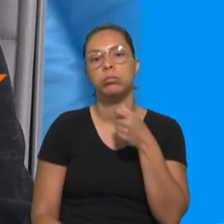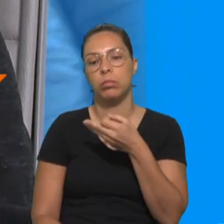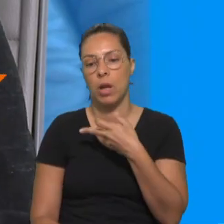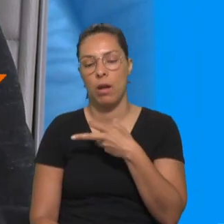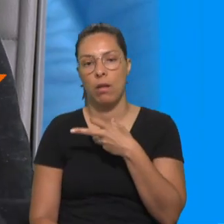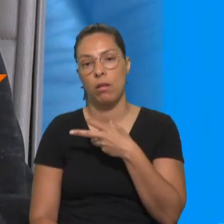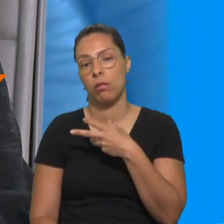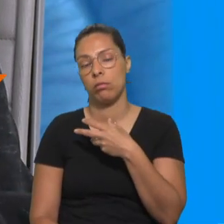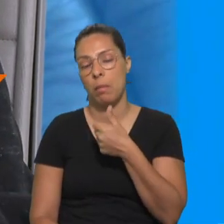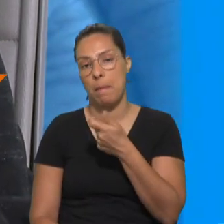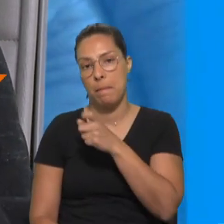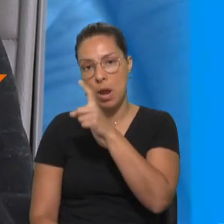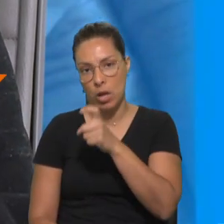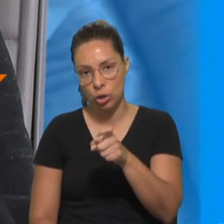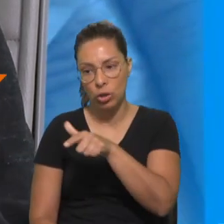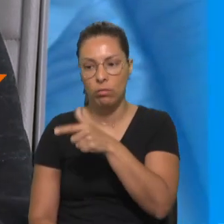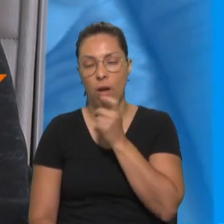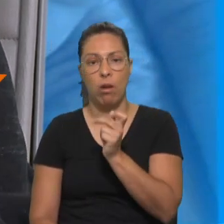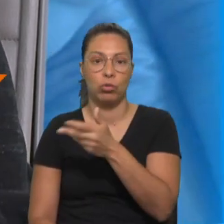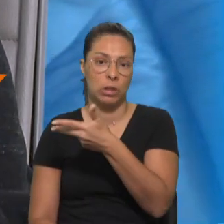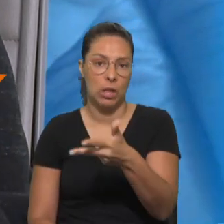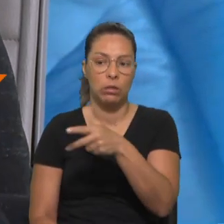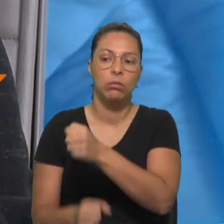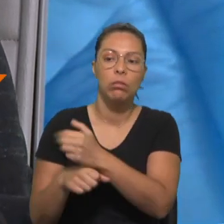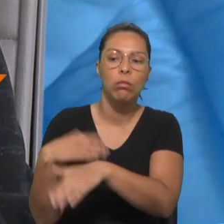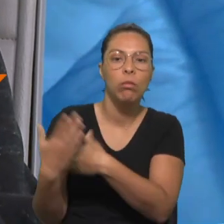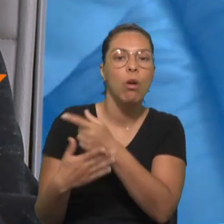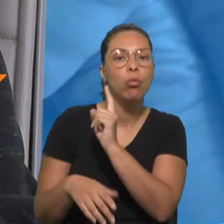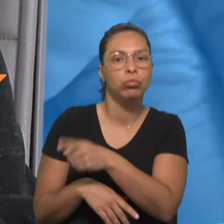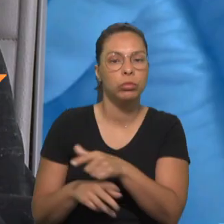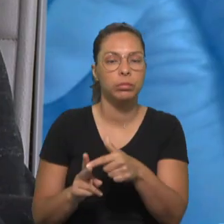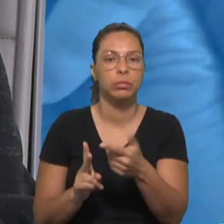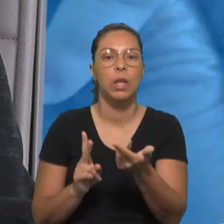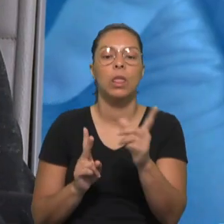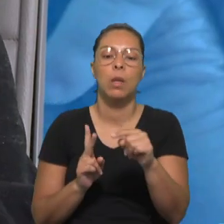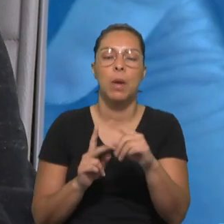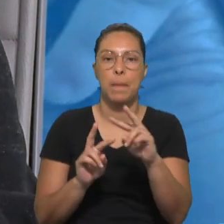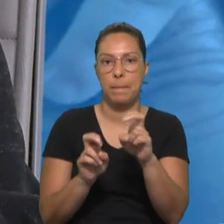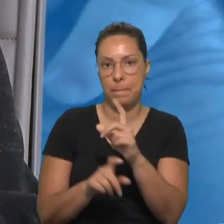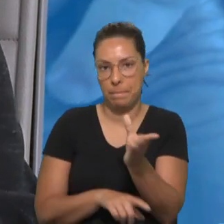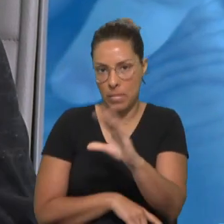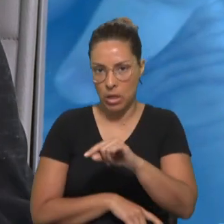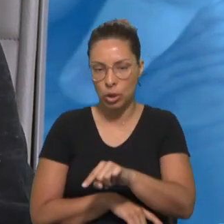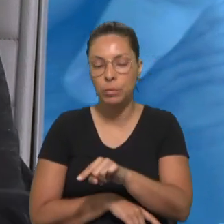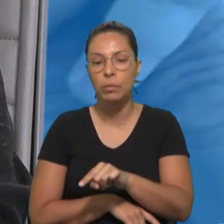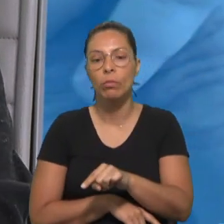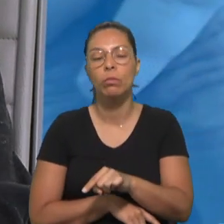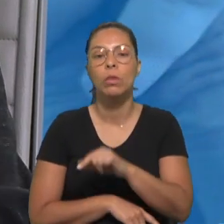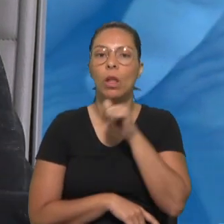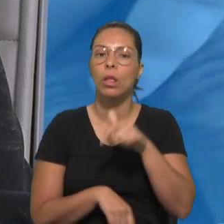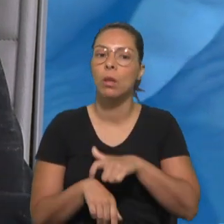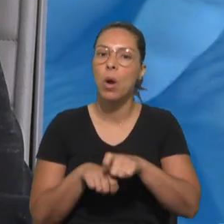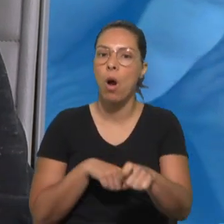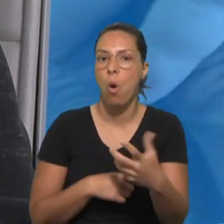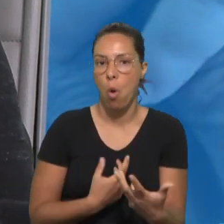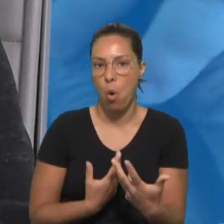e a continuidade das suas obras, mas, sobretudo, também trazer ao de cima a intuição, a atualidade da intuição do